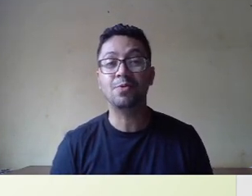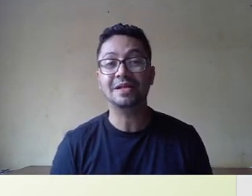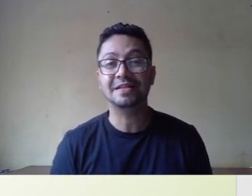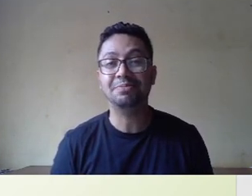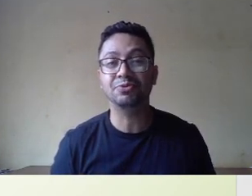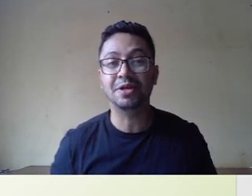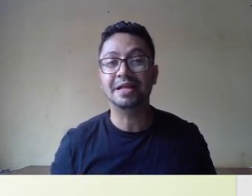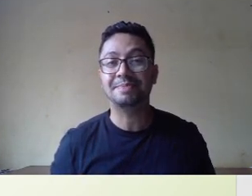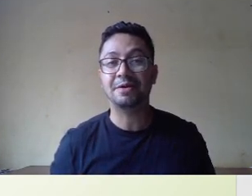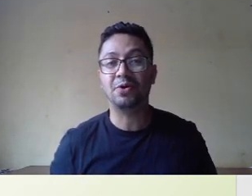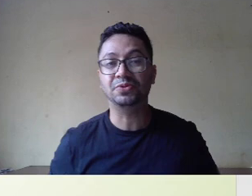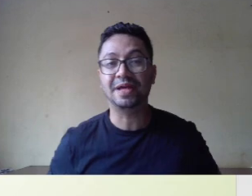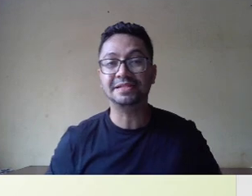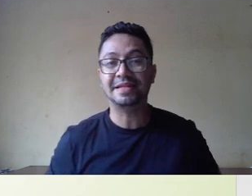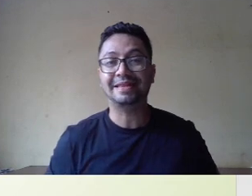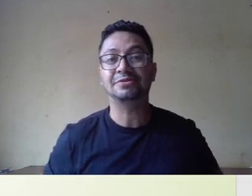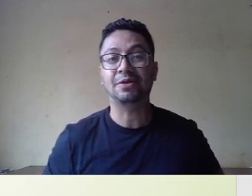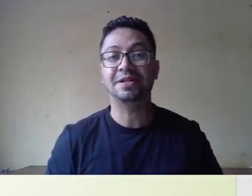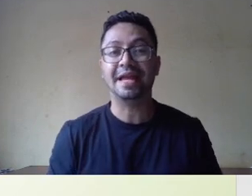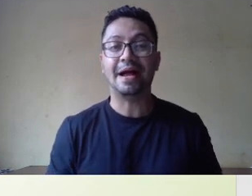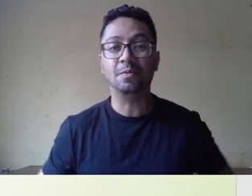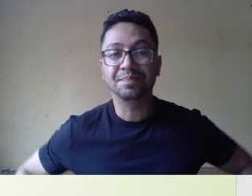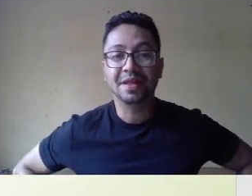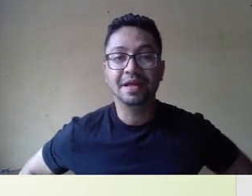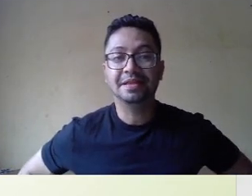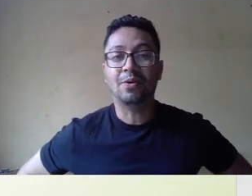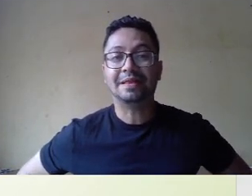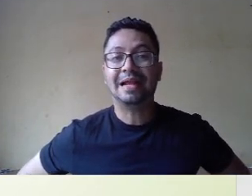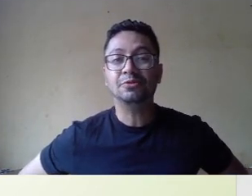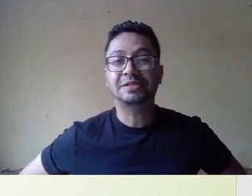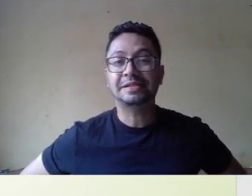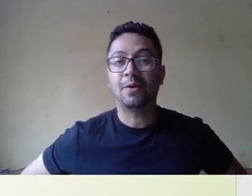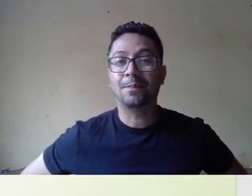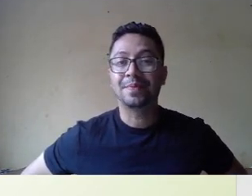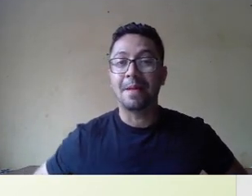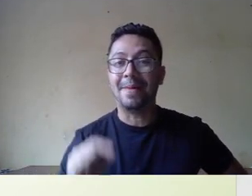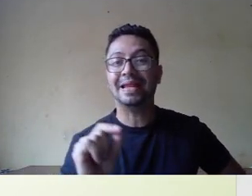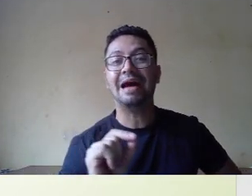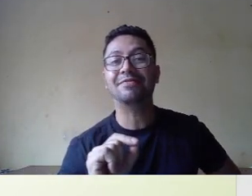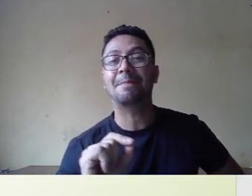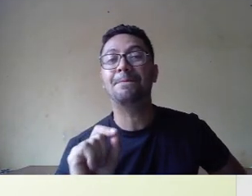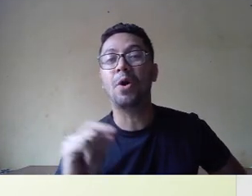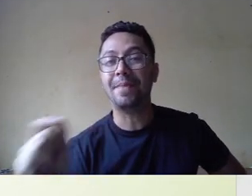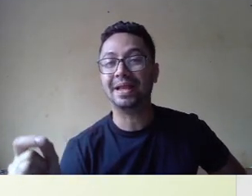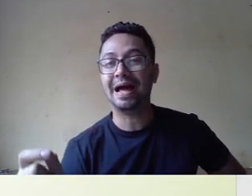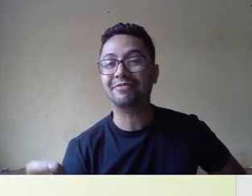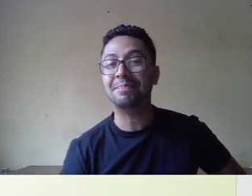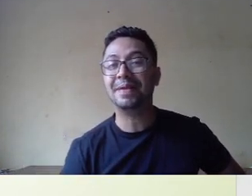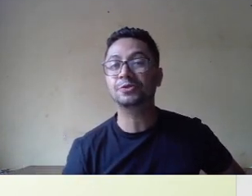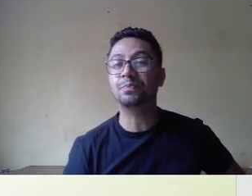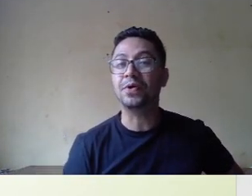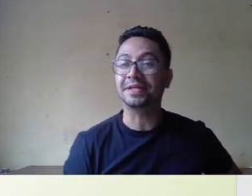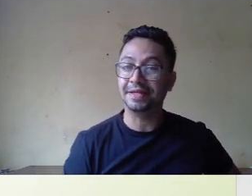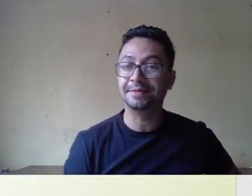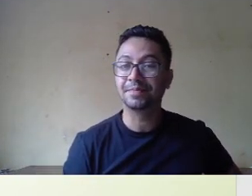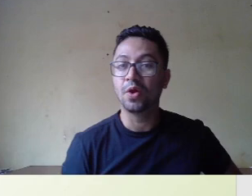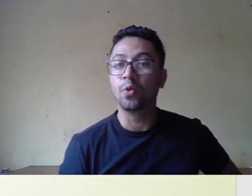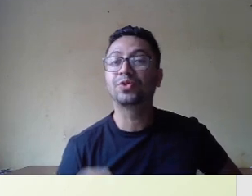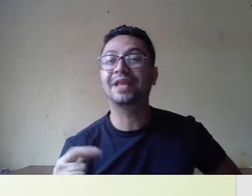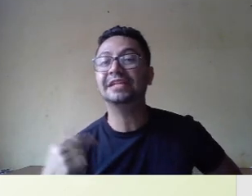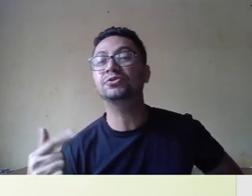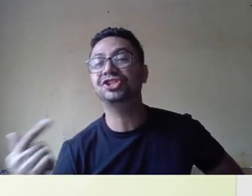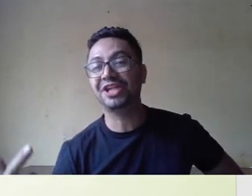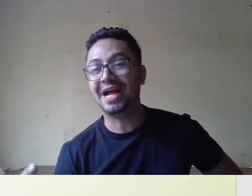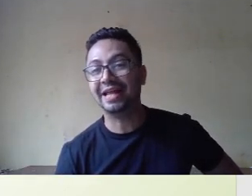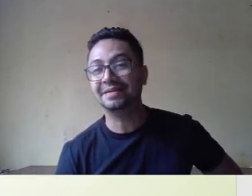Vamos ter aqui um exemplo do inglês para o português, né? Tradução literal. Então, a tradução palavra por palavra pressupõe que